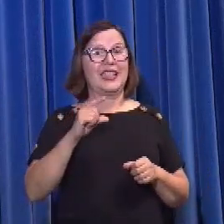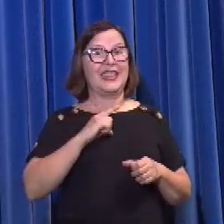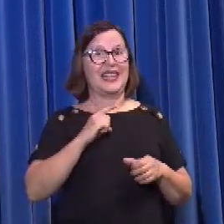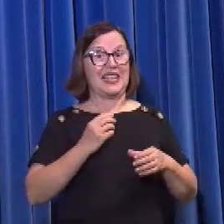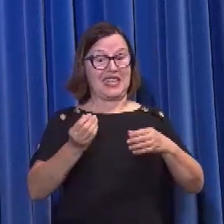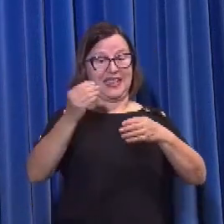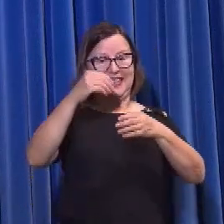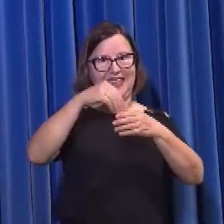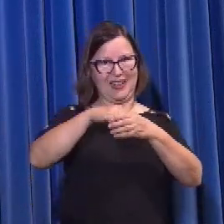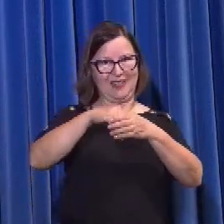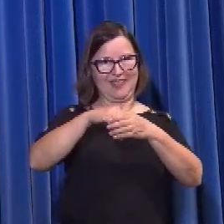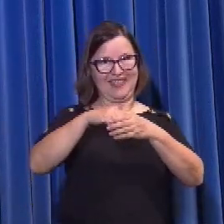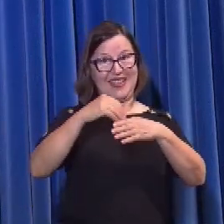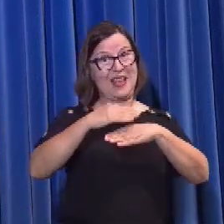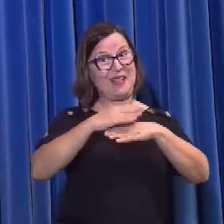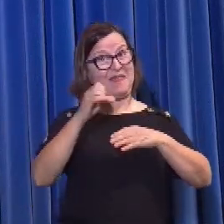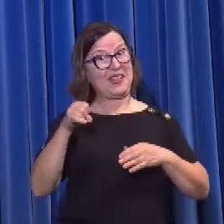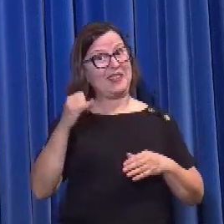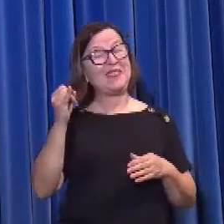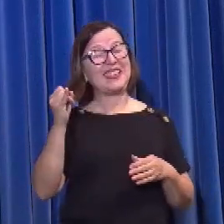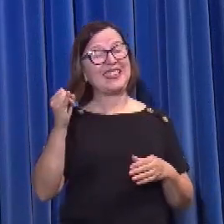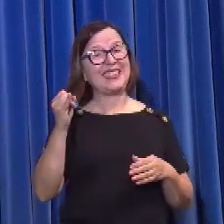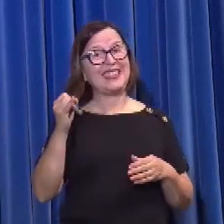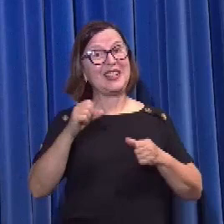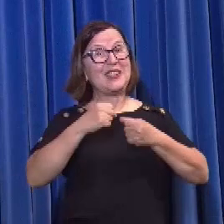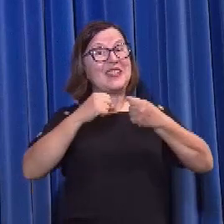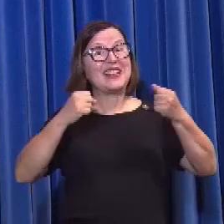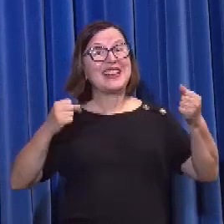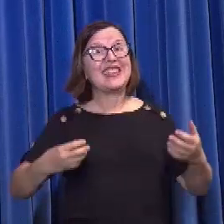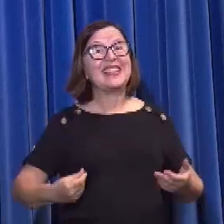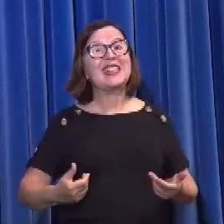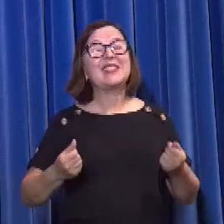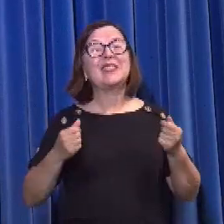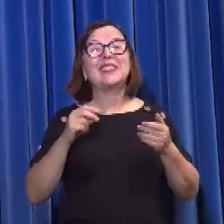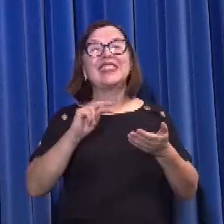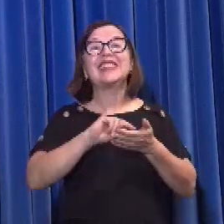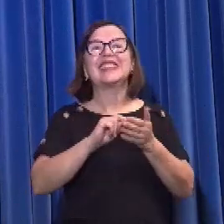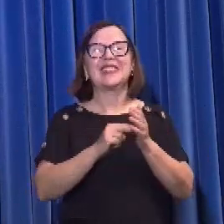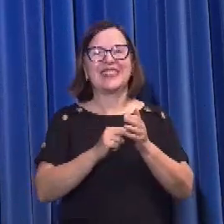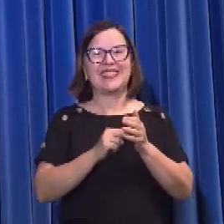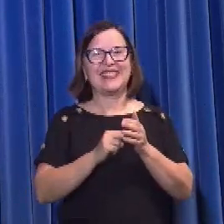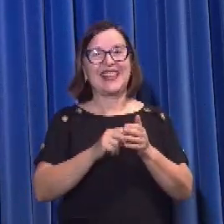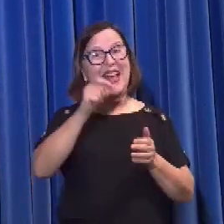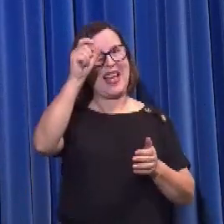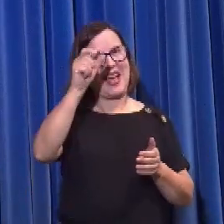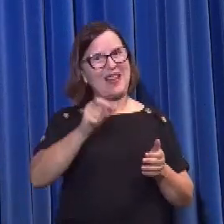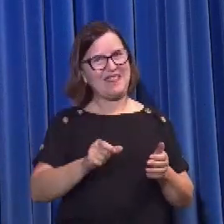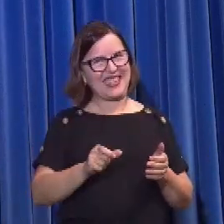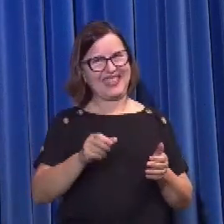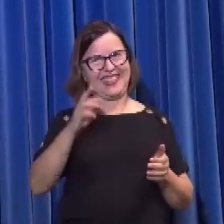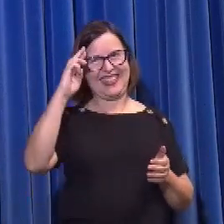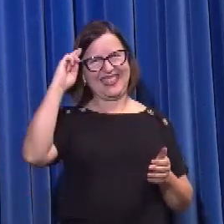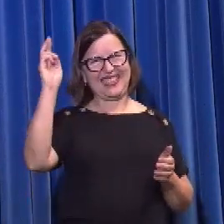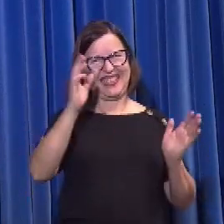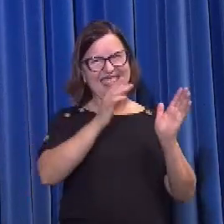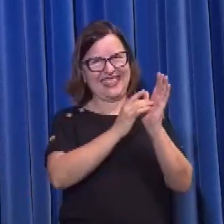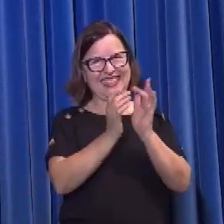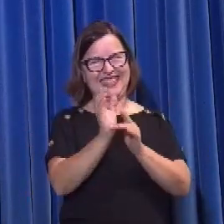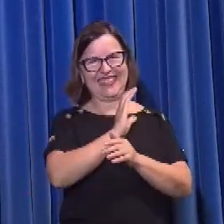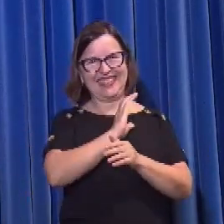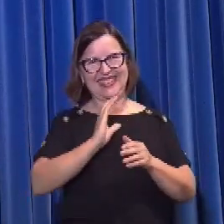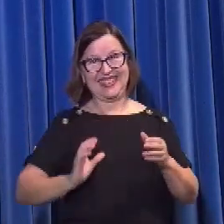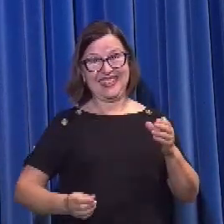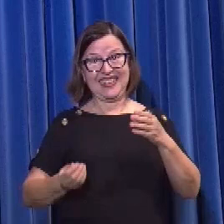dentro do vaso é o grande tesouro. E o grande tesouro é a pessoa do Senhor Jesus Cristo. Cristo em